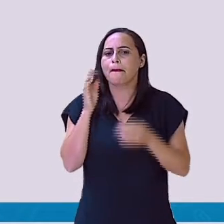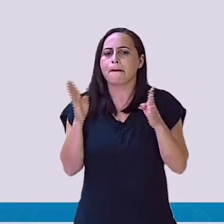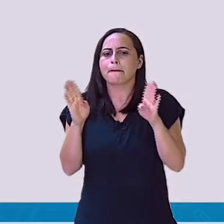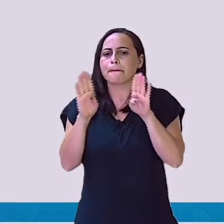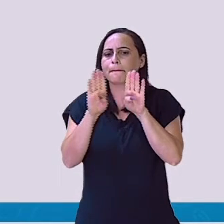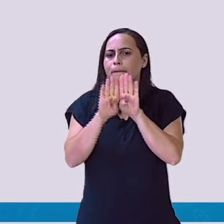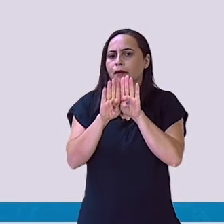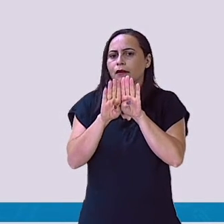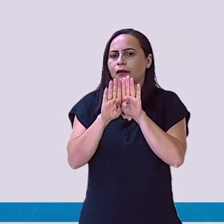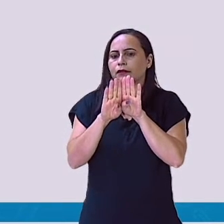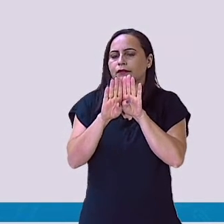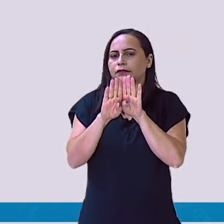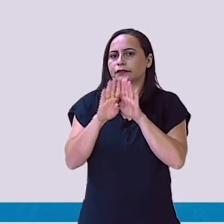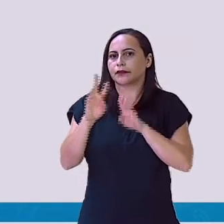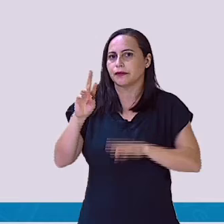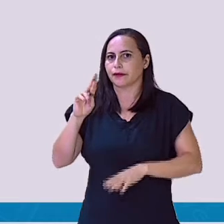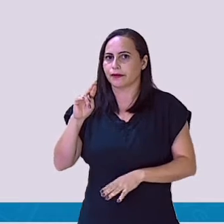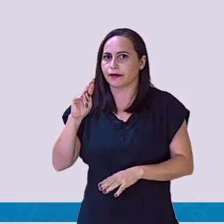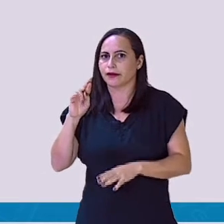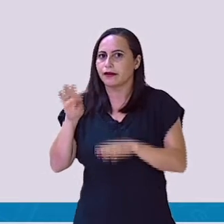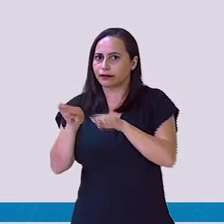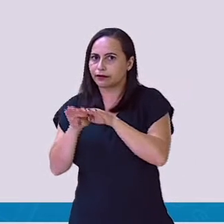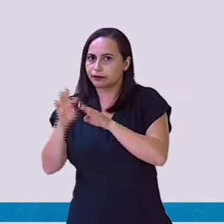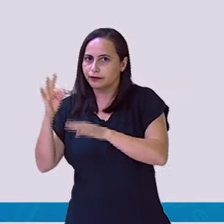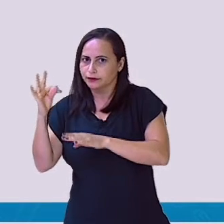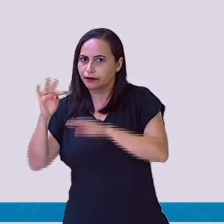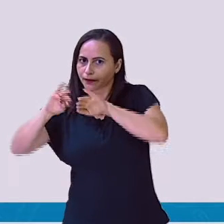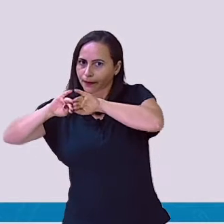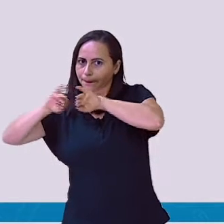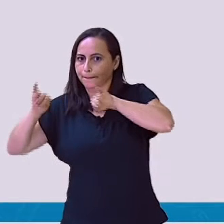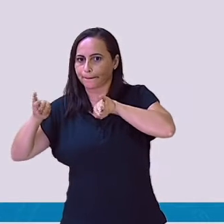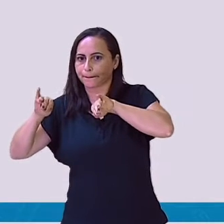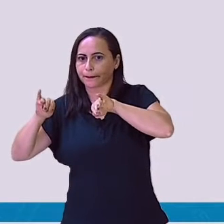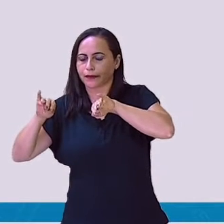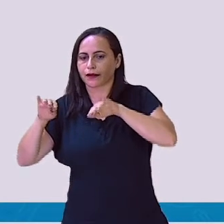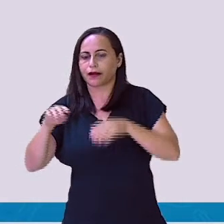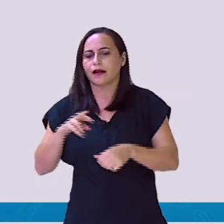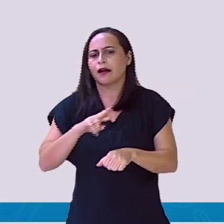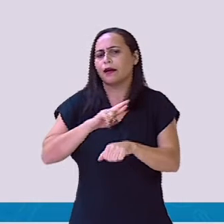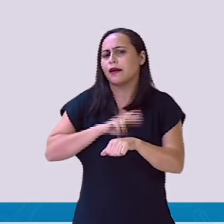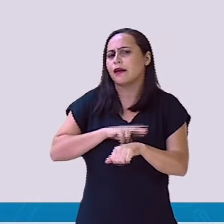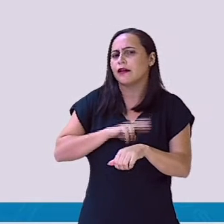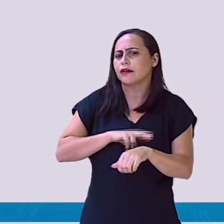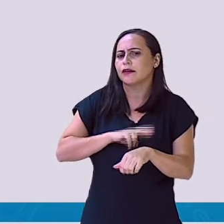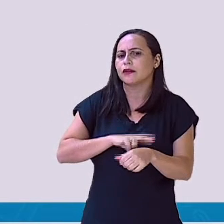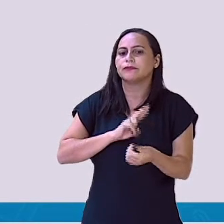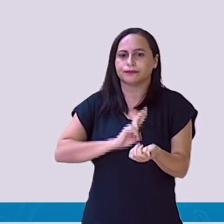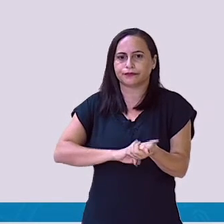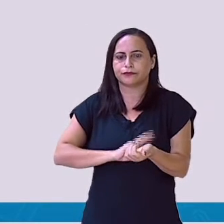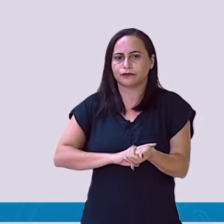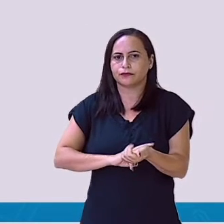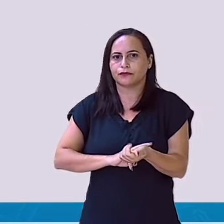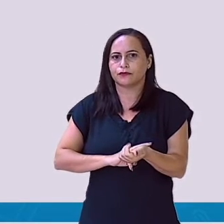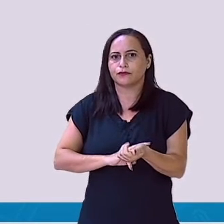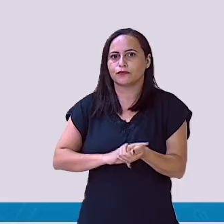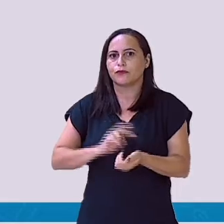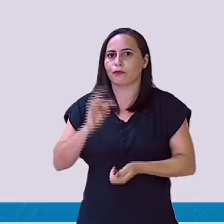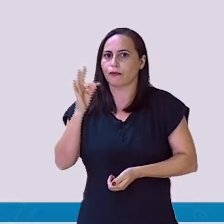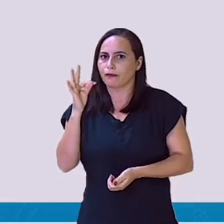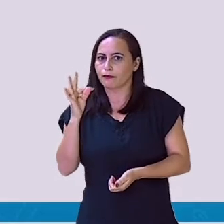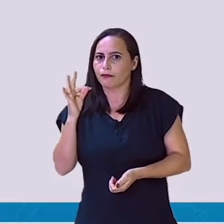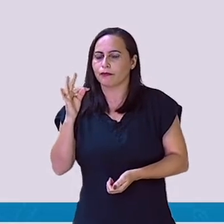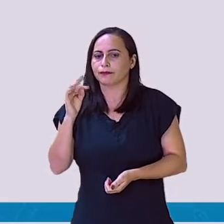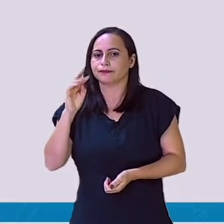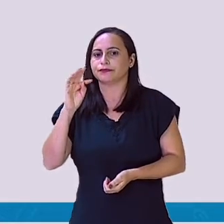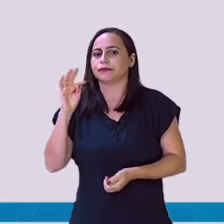T. Ritmo, o T e o M, que ficam separados. Lista e muitas outras. E